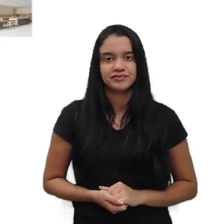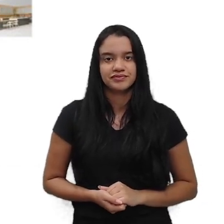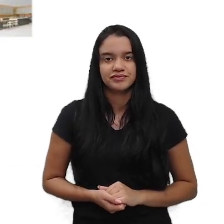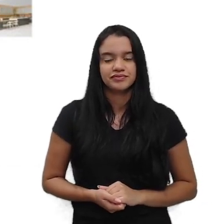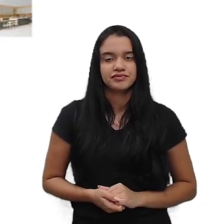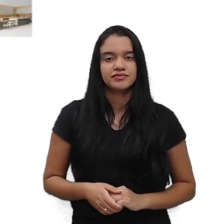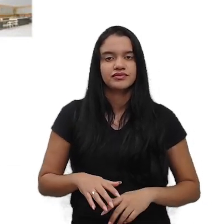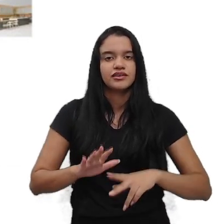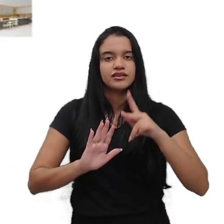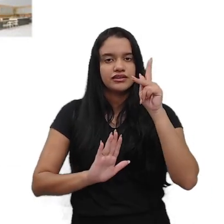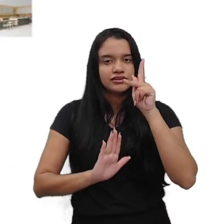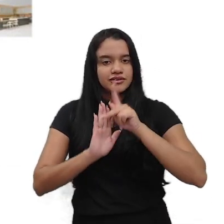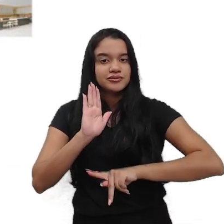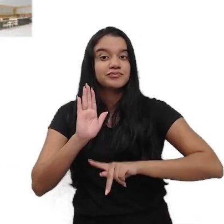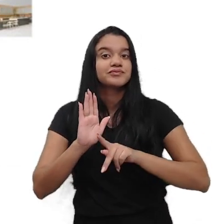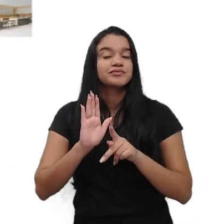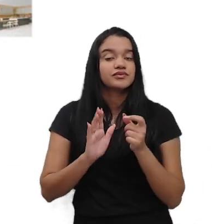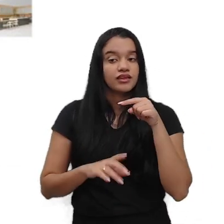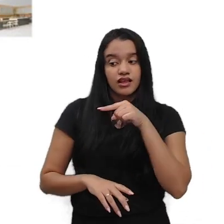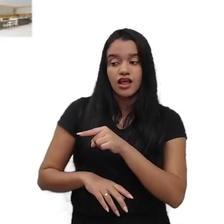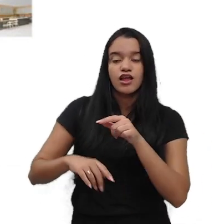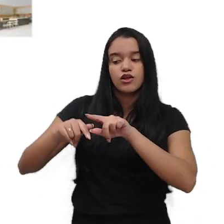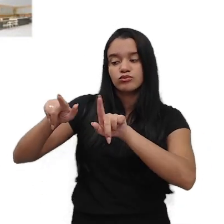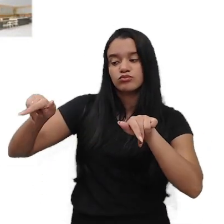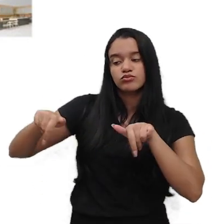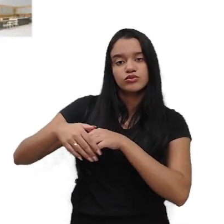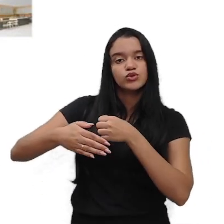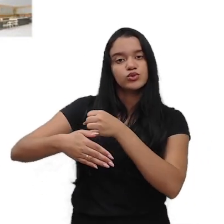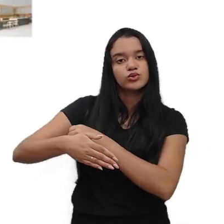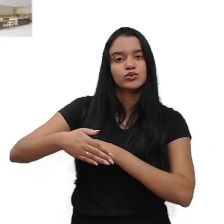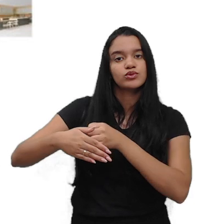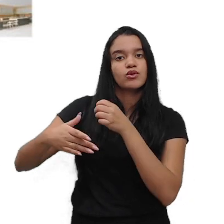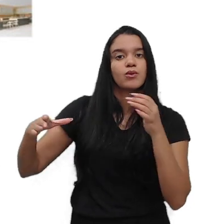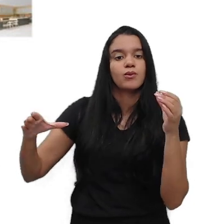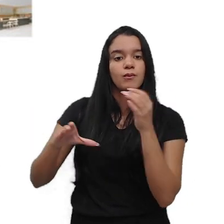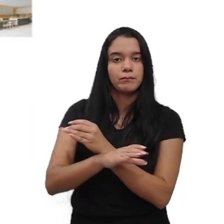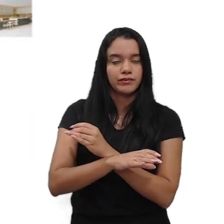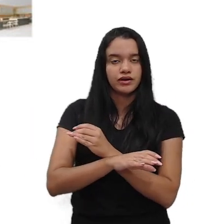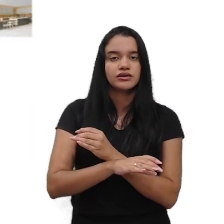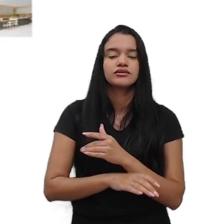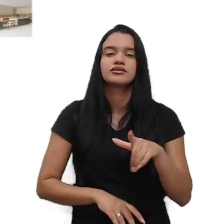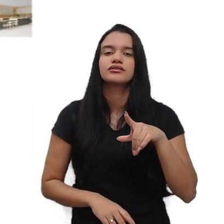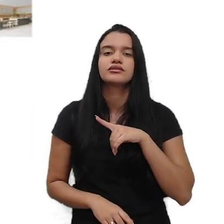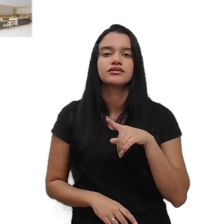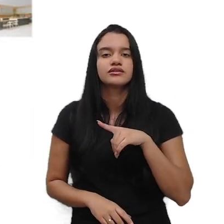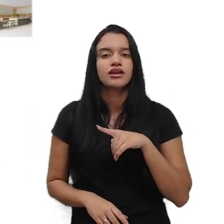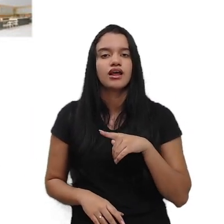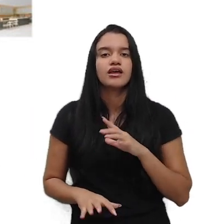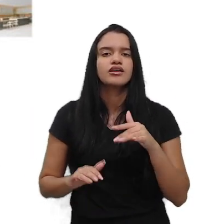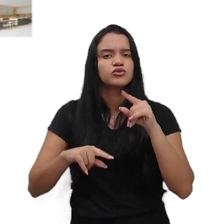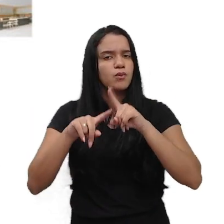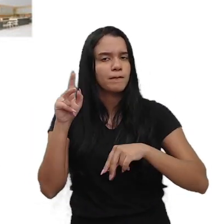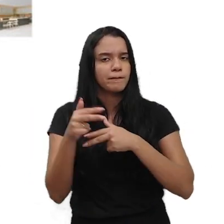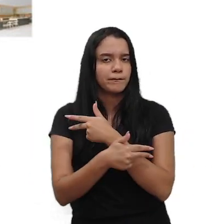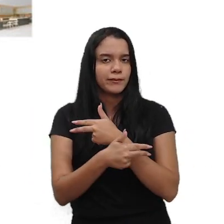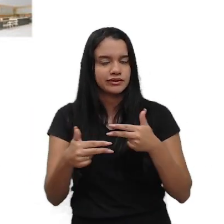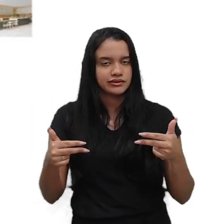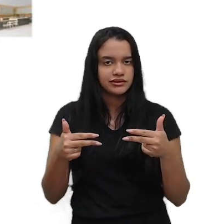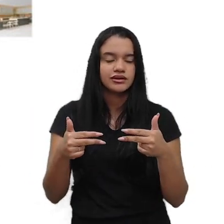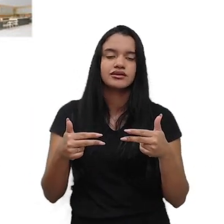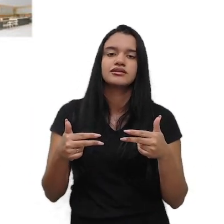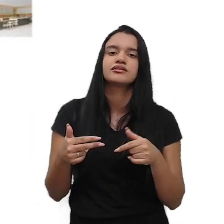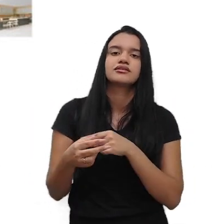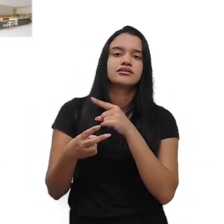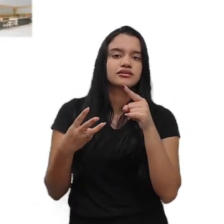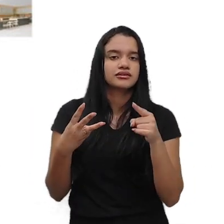de uma copa cozinha, né, completo. Então você tem a planta baixa ali à esquerda, as especificações dos materiais, né, a definição